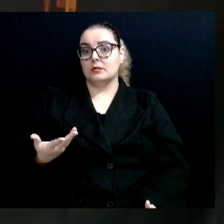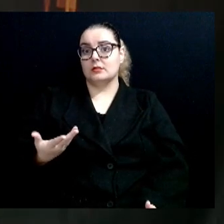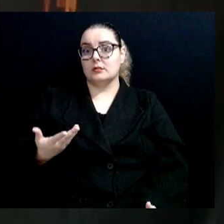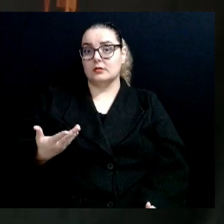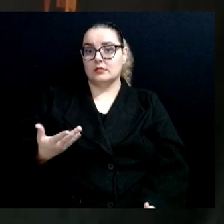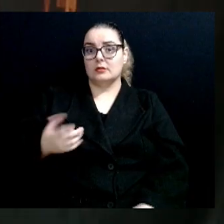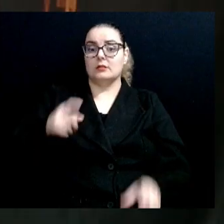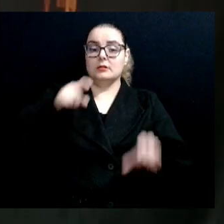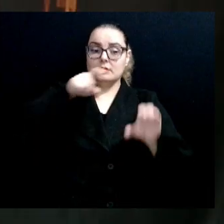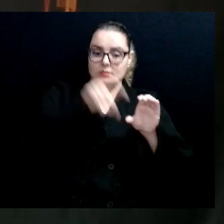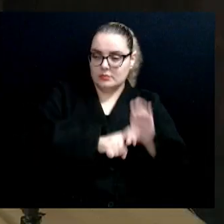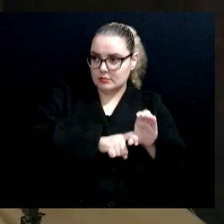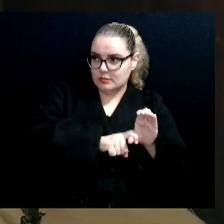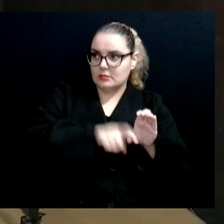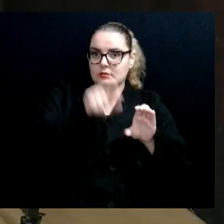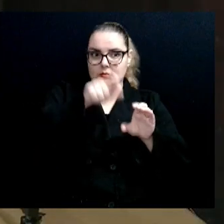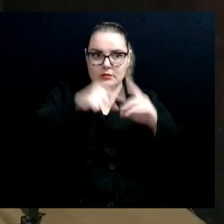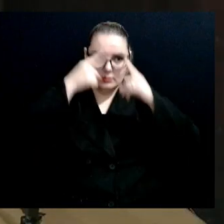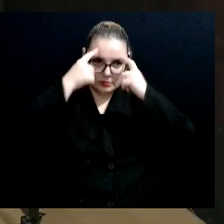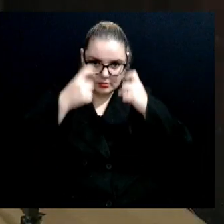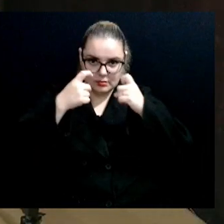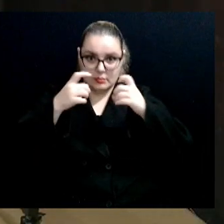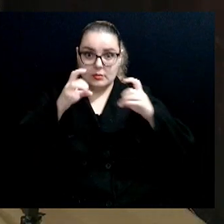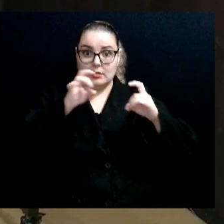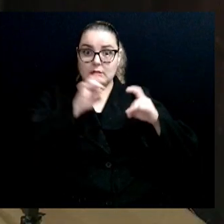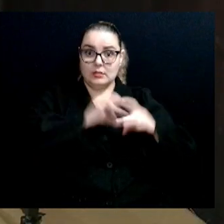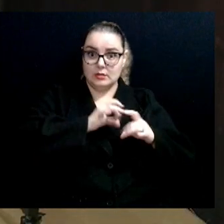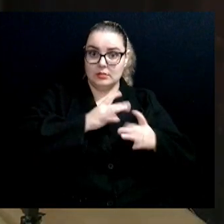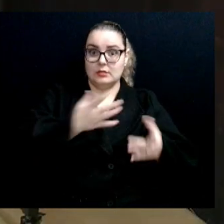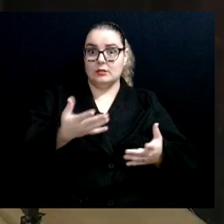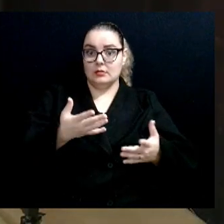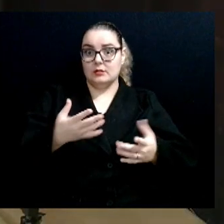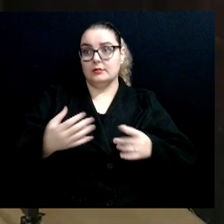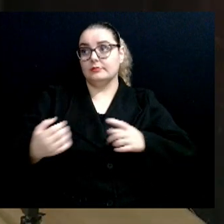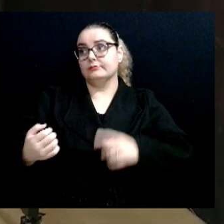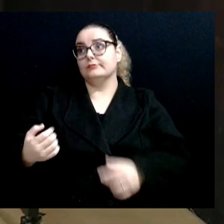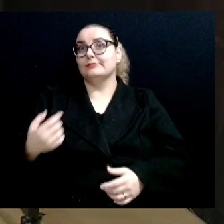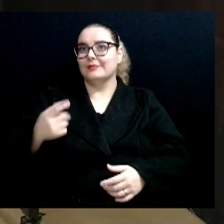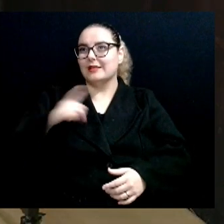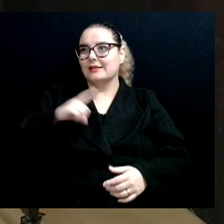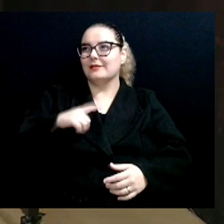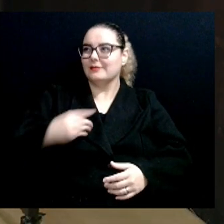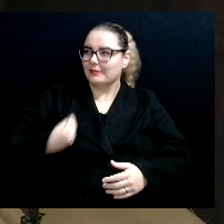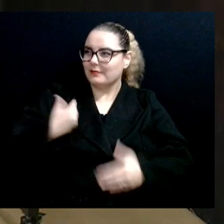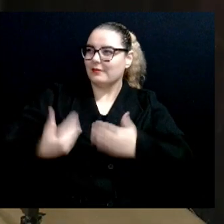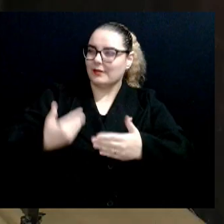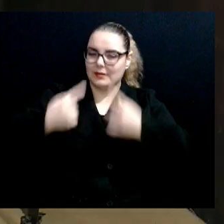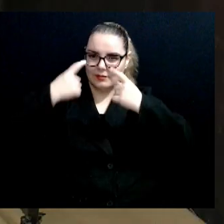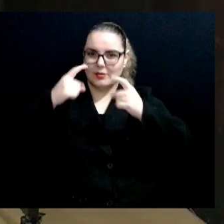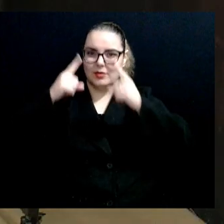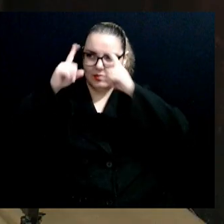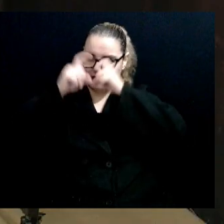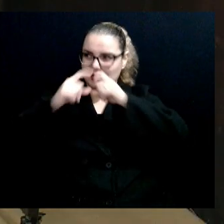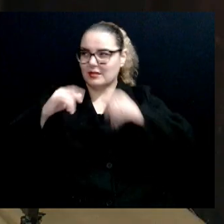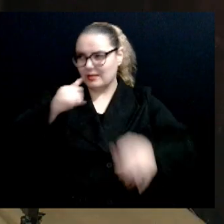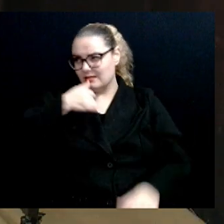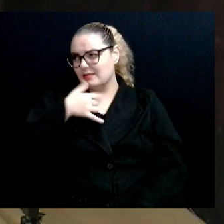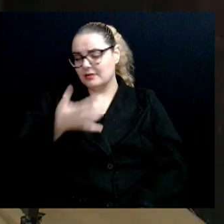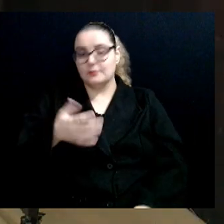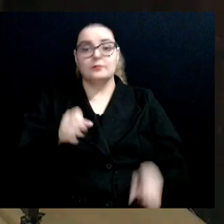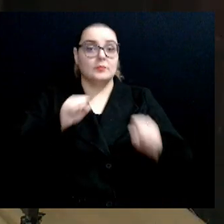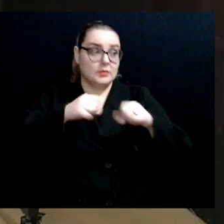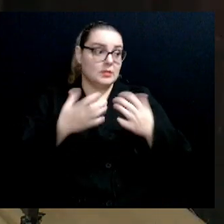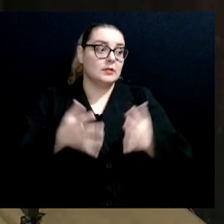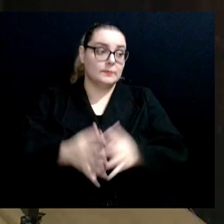dependente, com medo e sendo agredido? Olha como é complexo e triste. Isso, ela pode